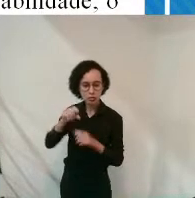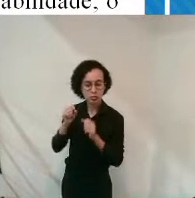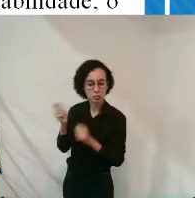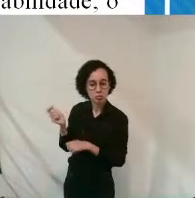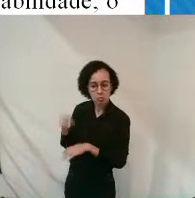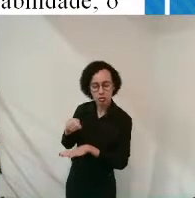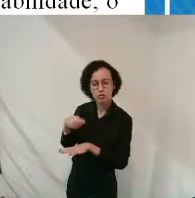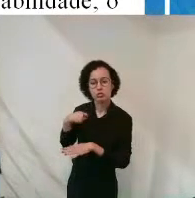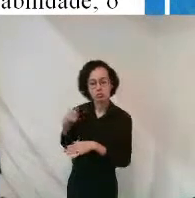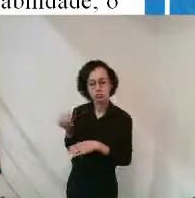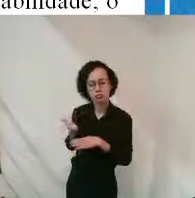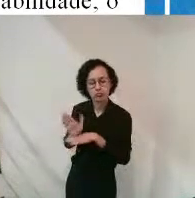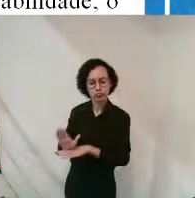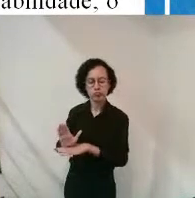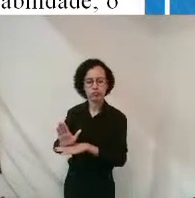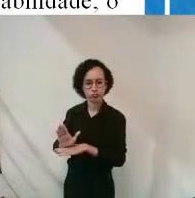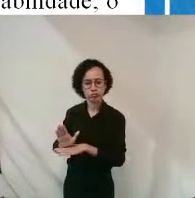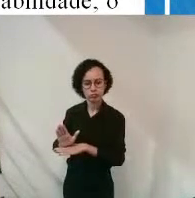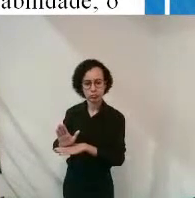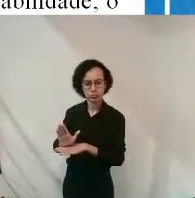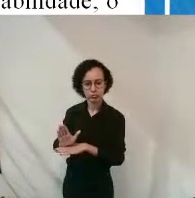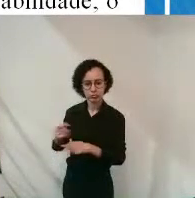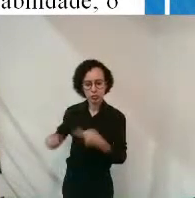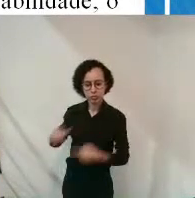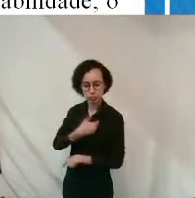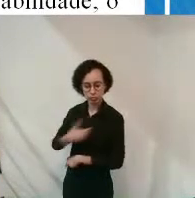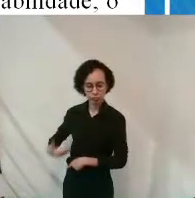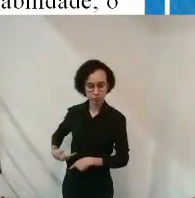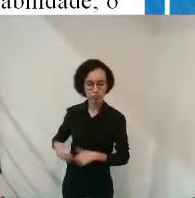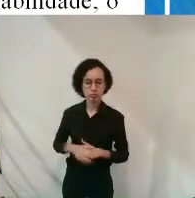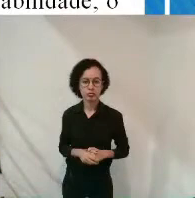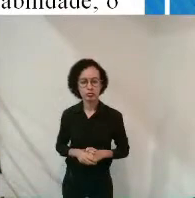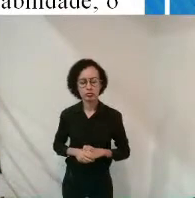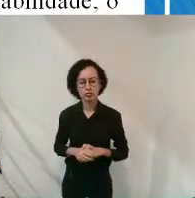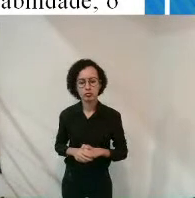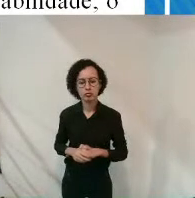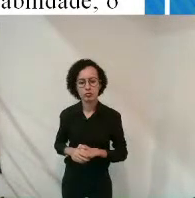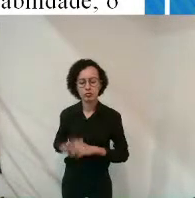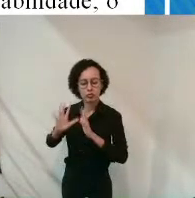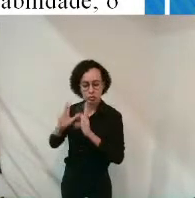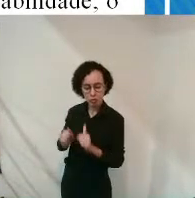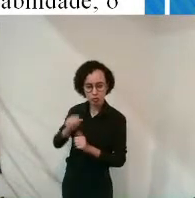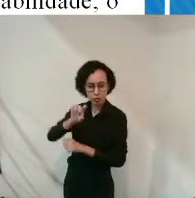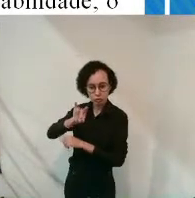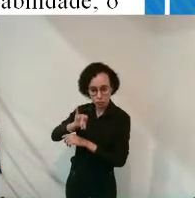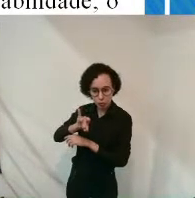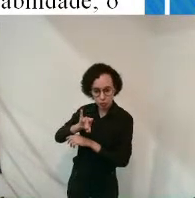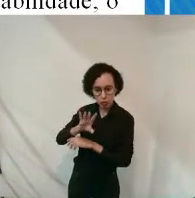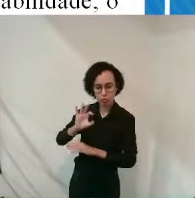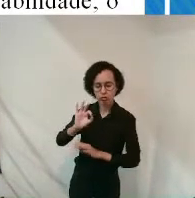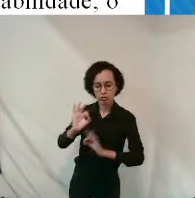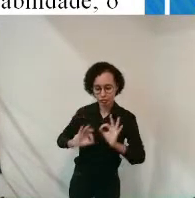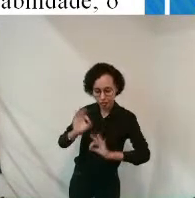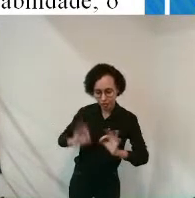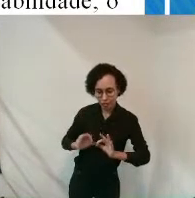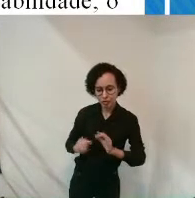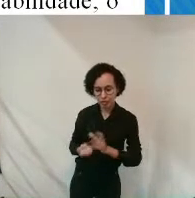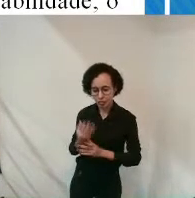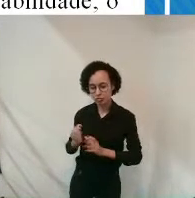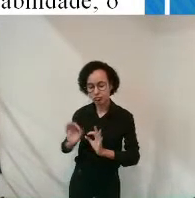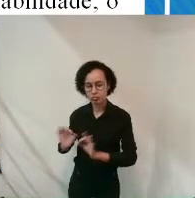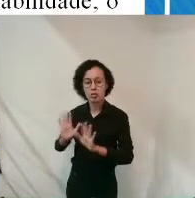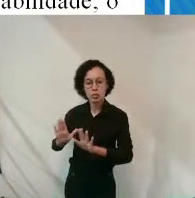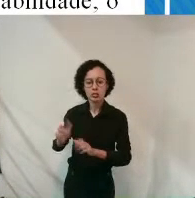forma, contribuir para essa política pública, em todos os ciclos da política pública, não apenas na elaboração, mas no cumprimento,